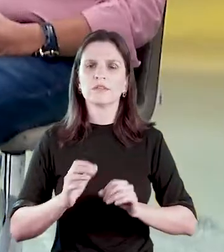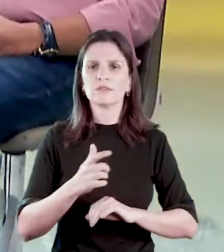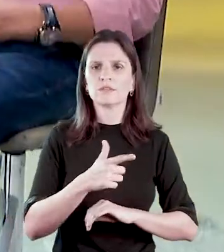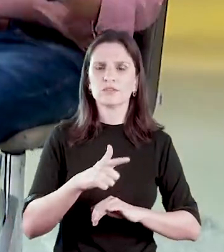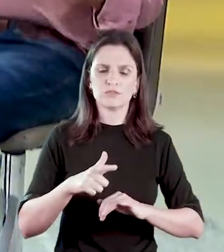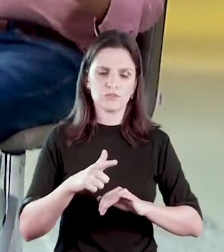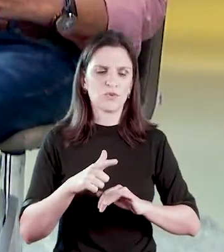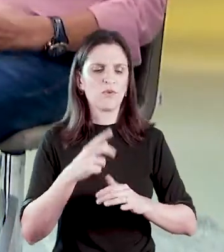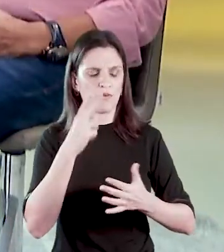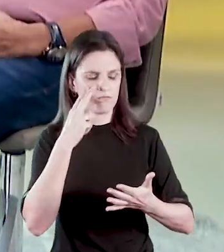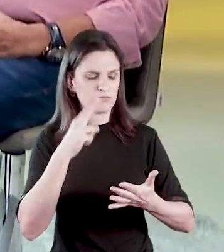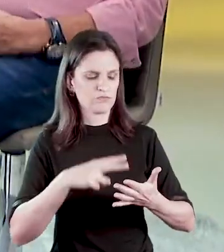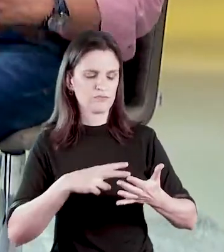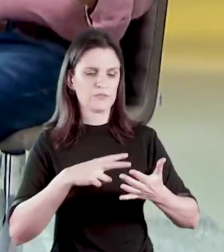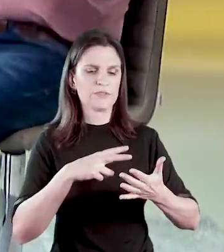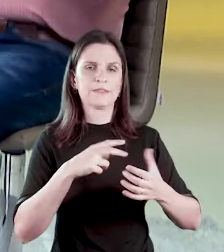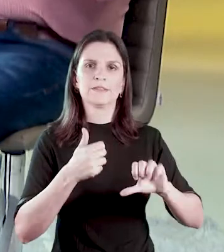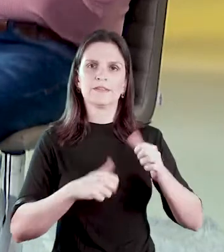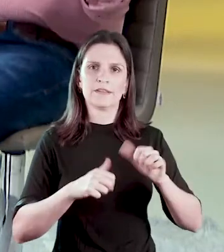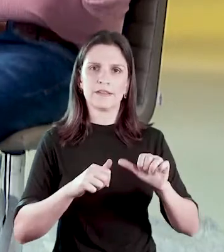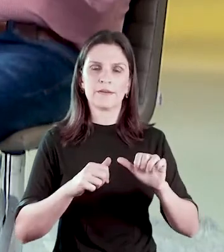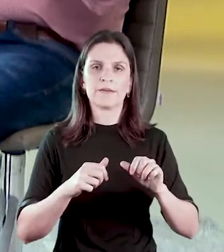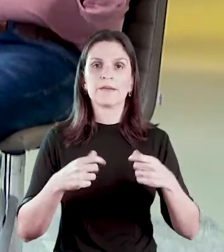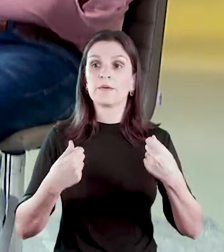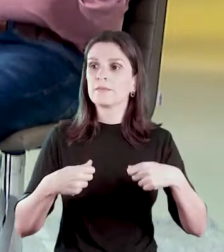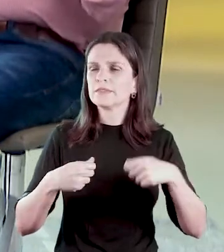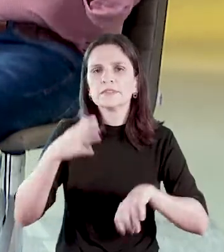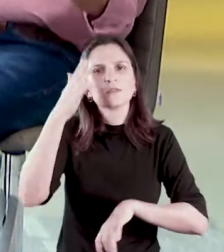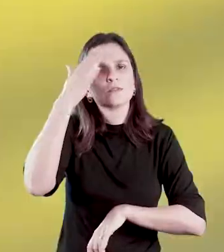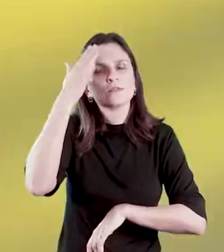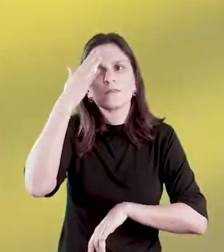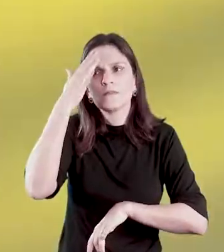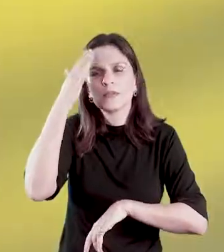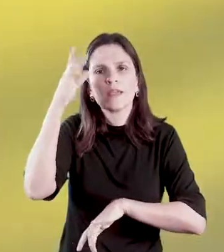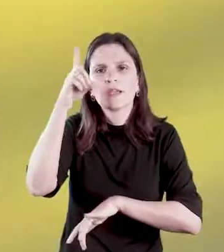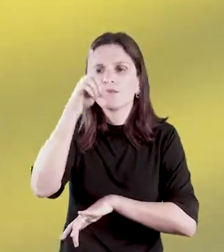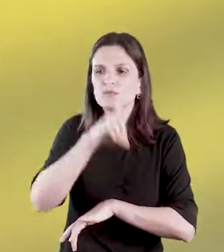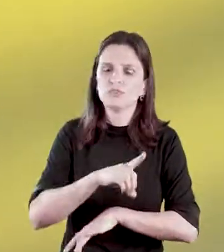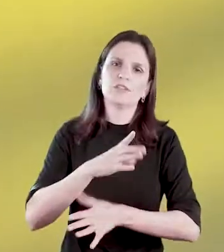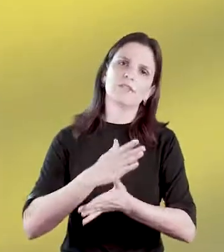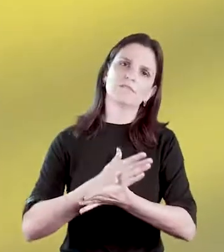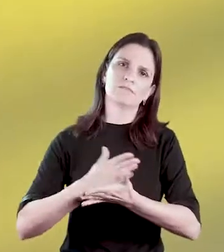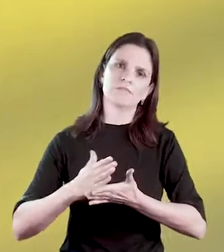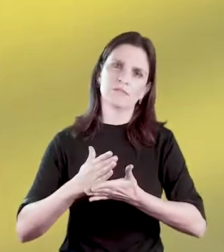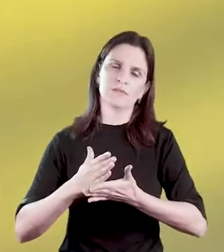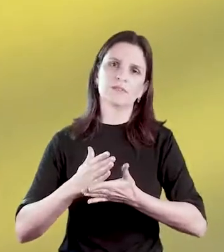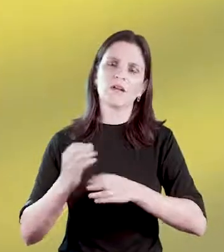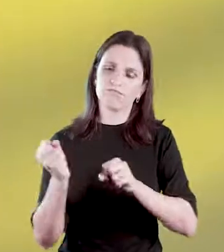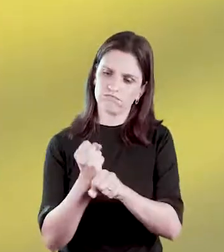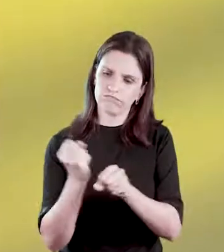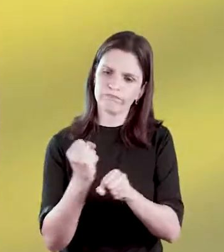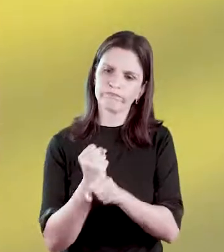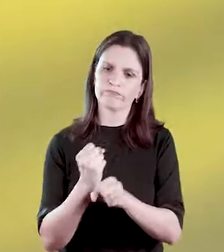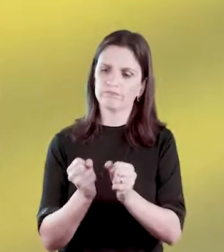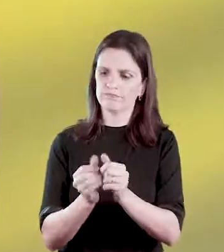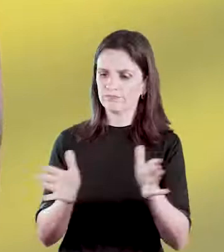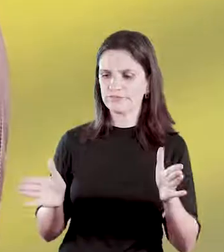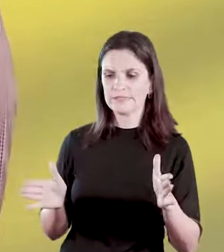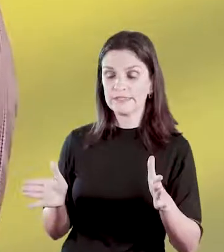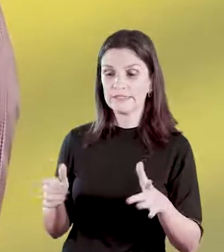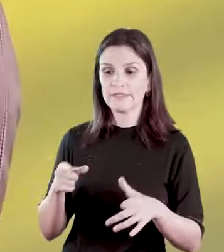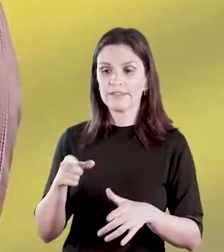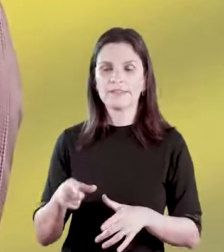elaborado a minha situação com projeto de tudo que dia que vai começar eu preciso uma data até porque